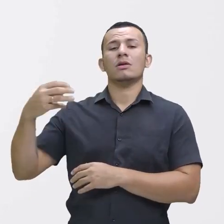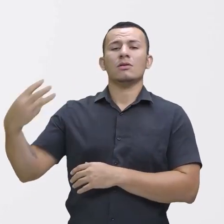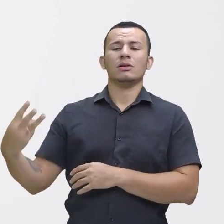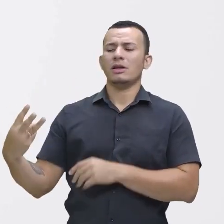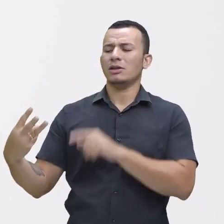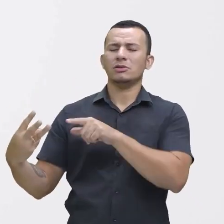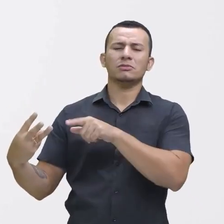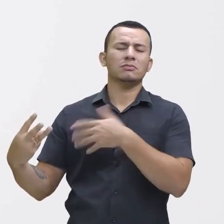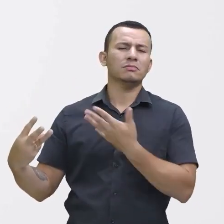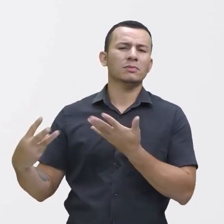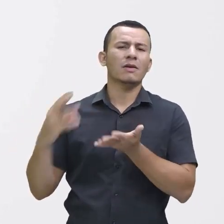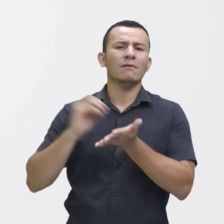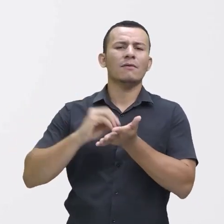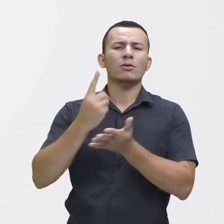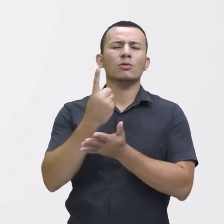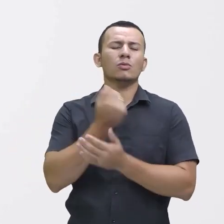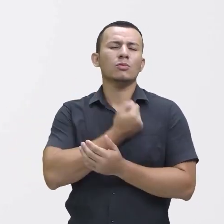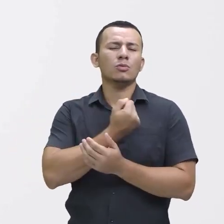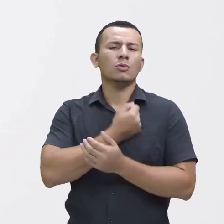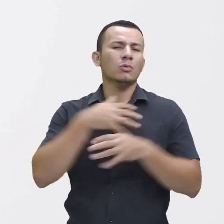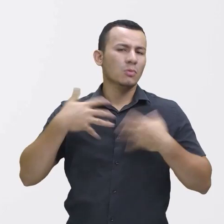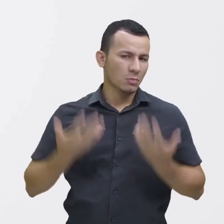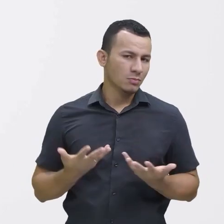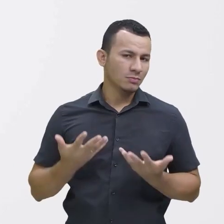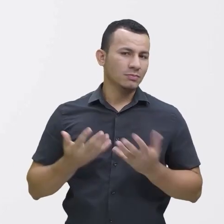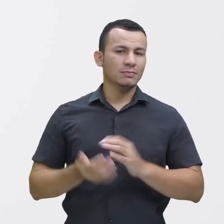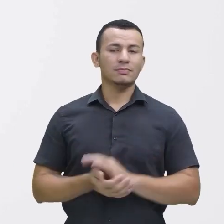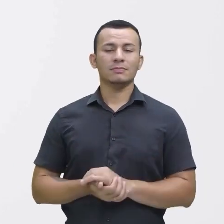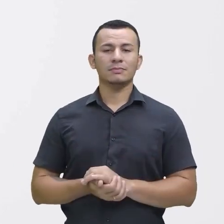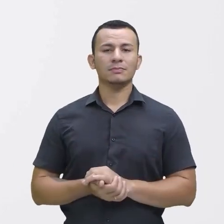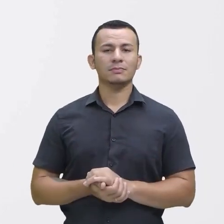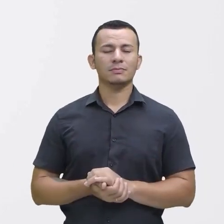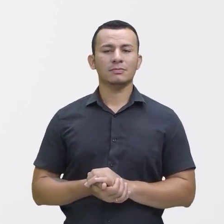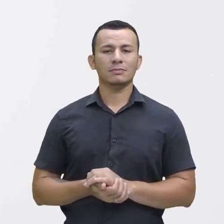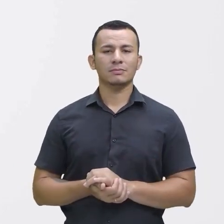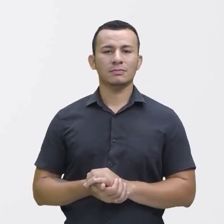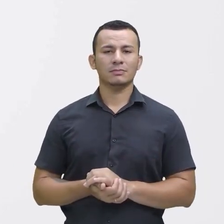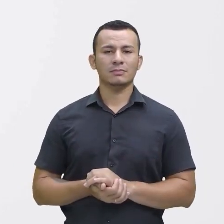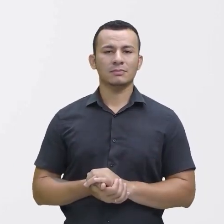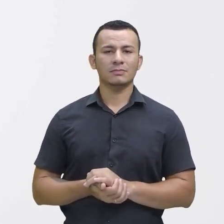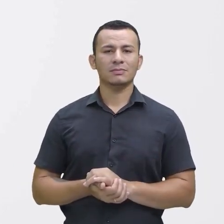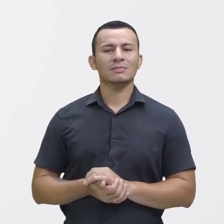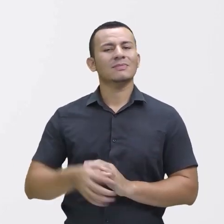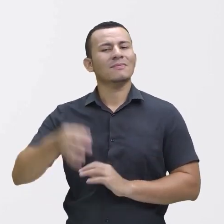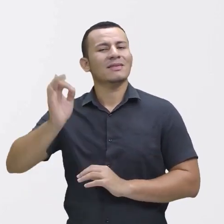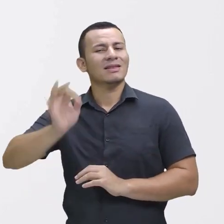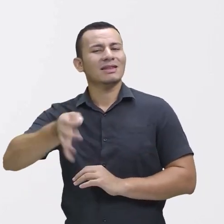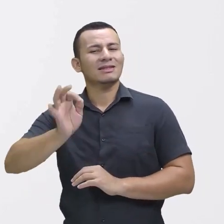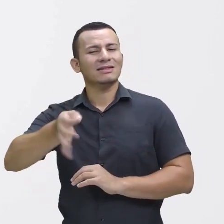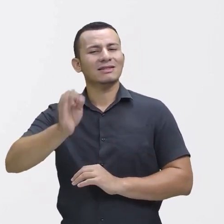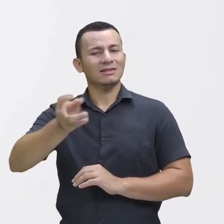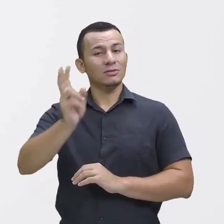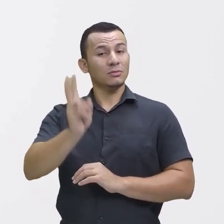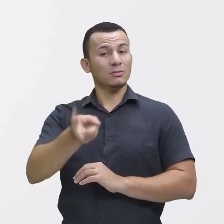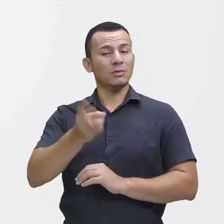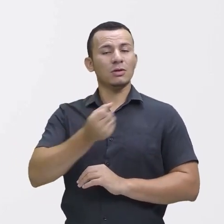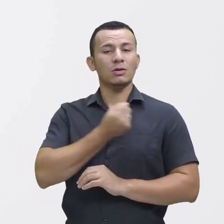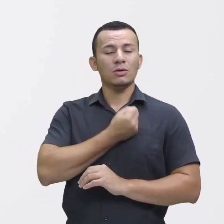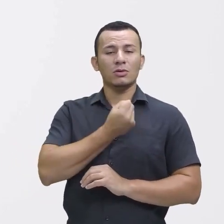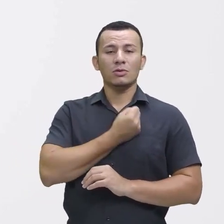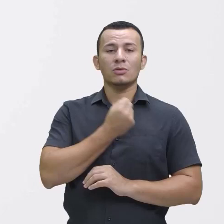Entendeu? Quanto é esse número? Quanto? Quanto? Muito bem, esse daí mesmo é o